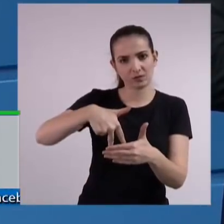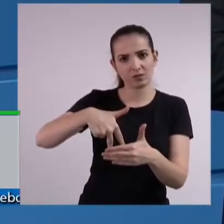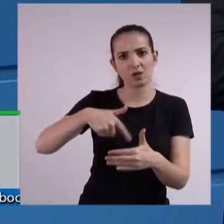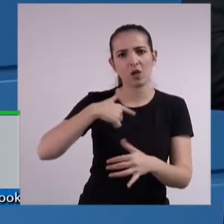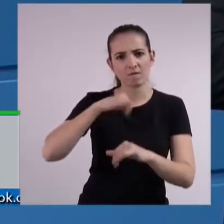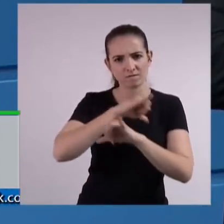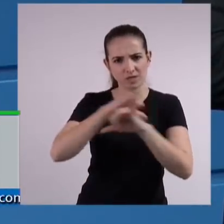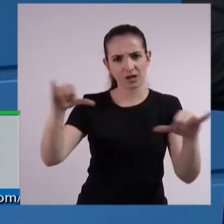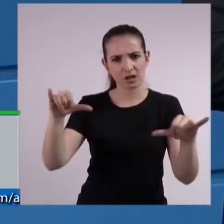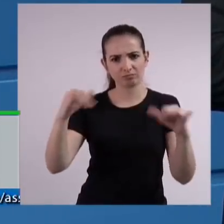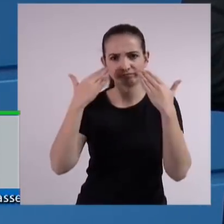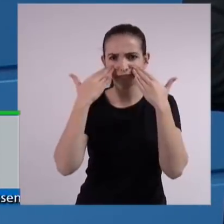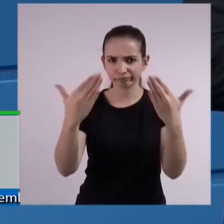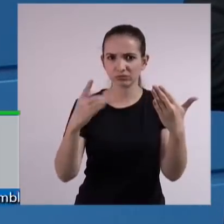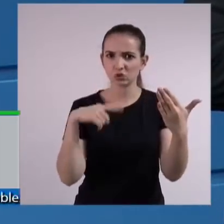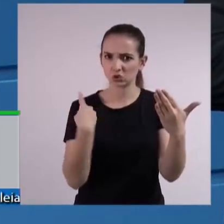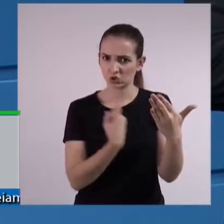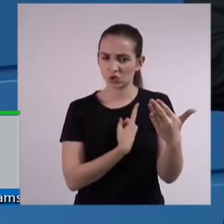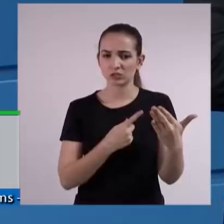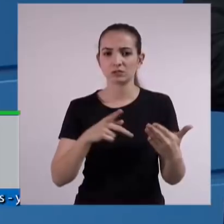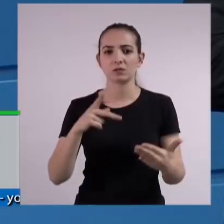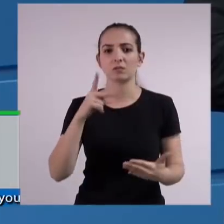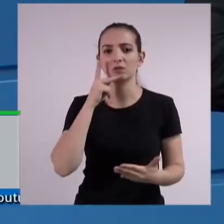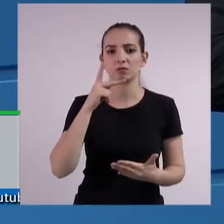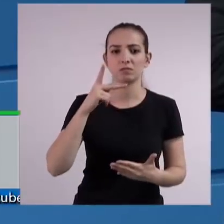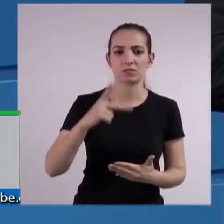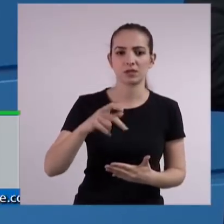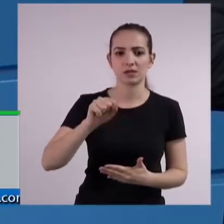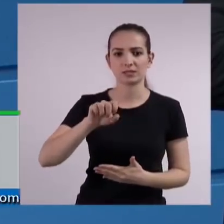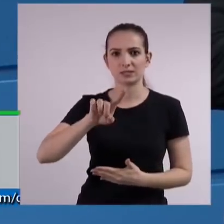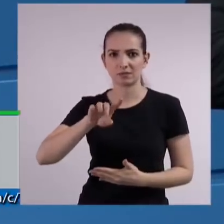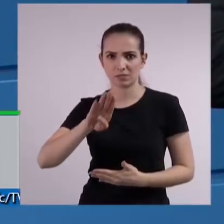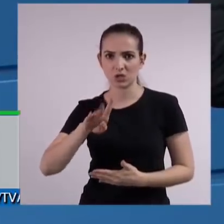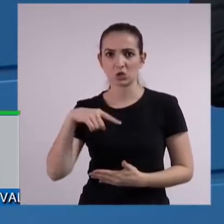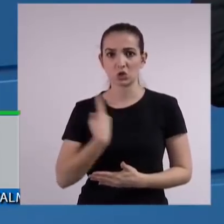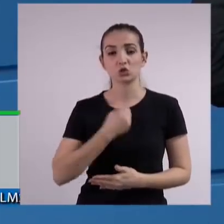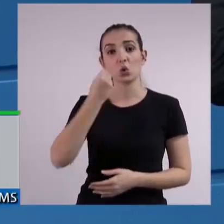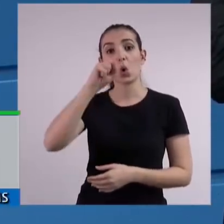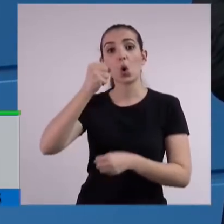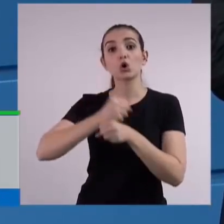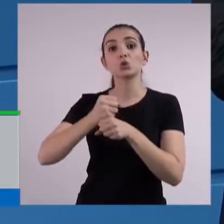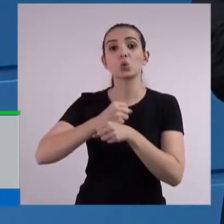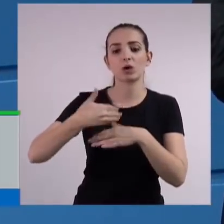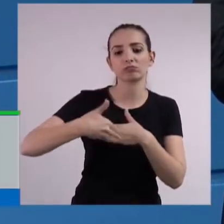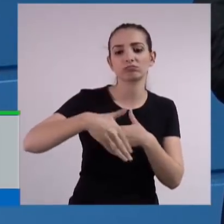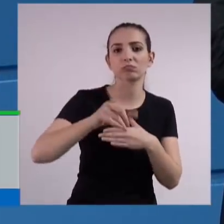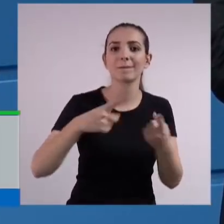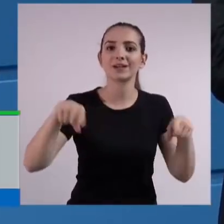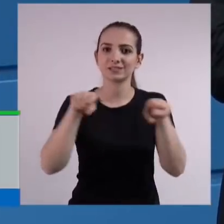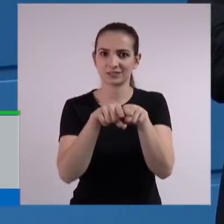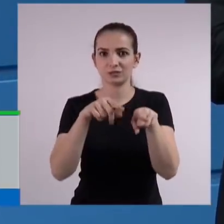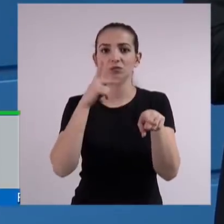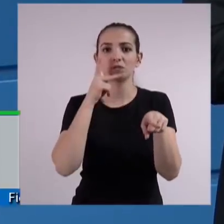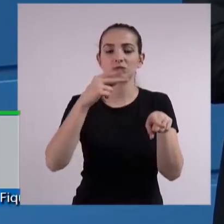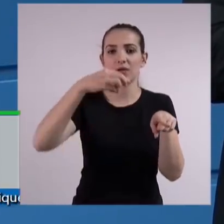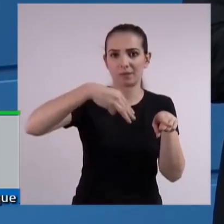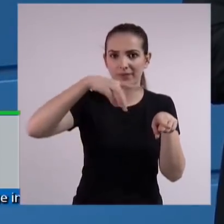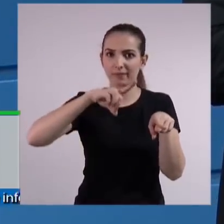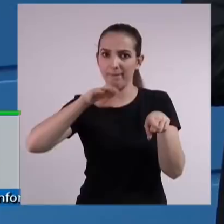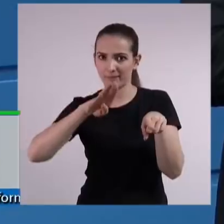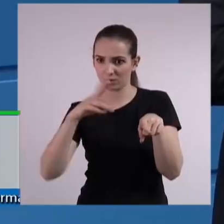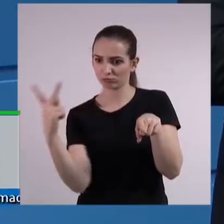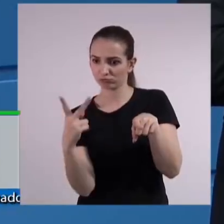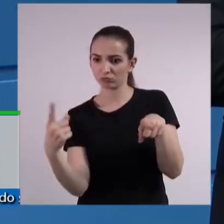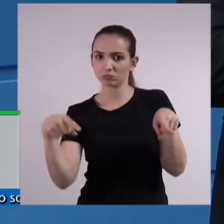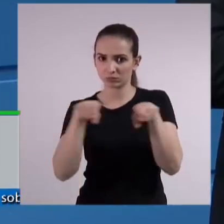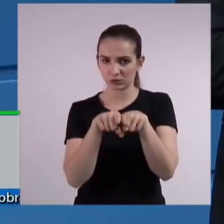PSDB fomos parceiros durante 8 anos do MDB nas 2 gestões passadas.